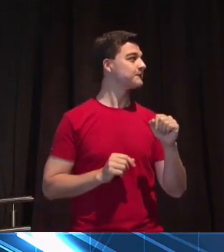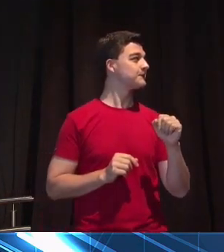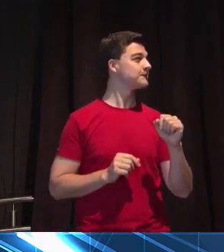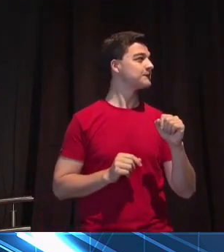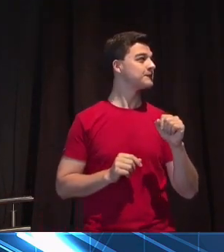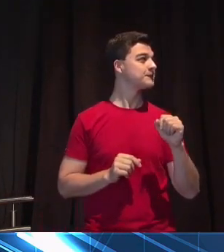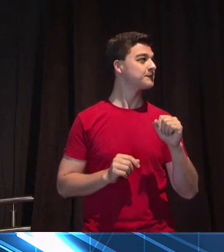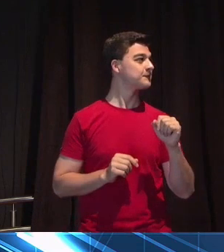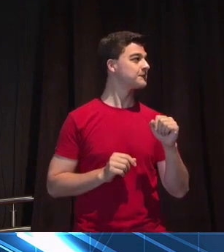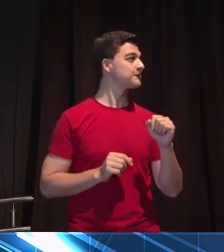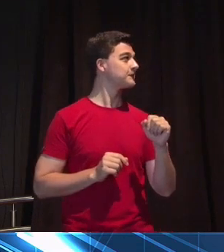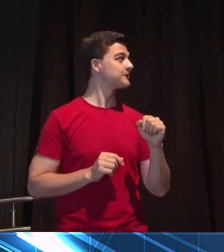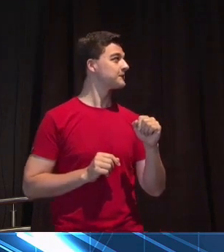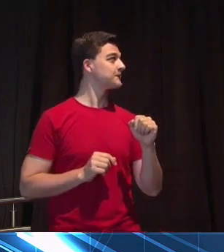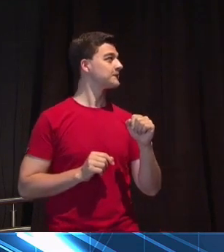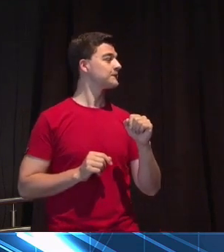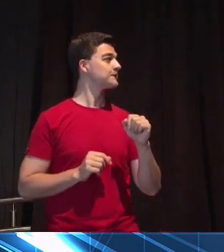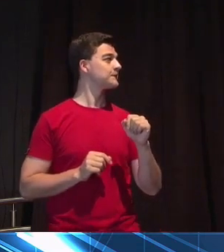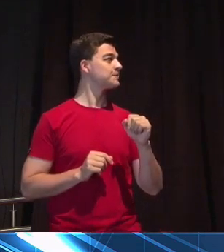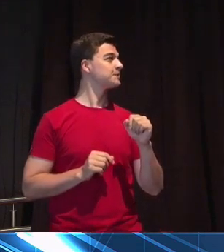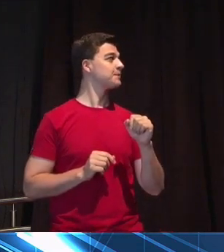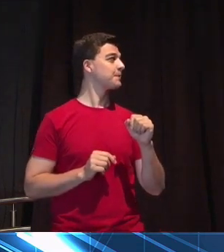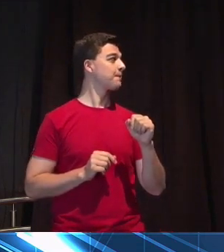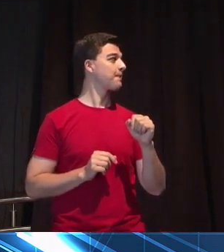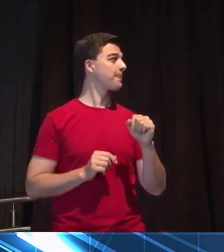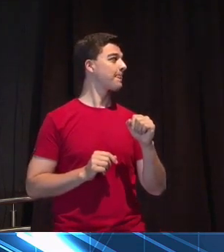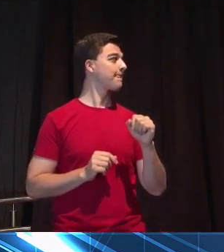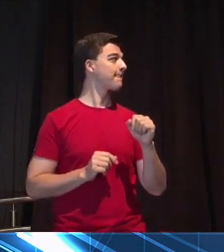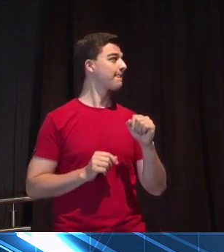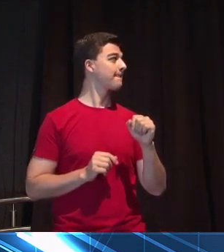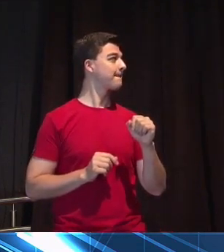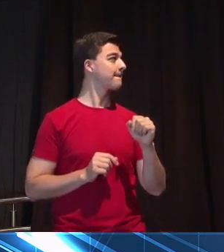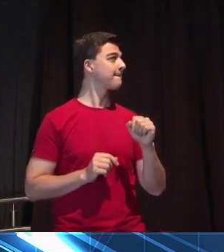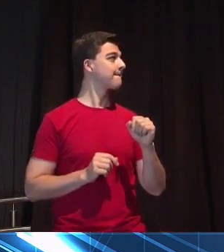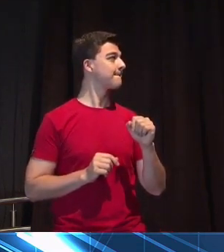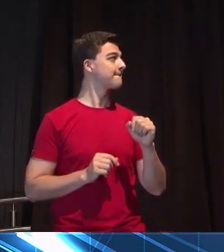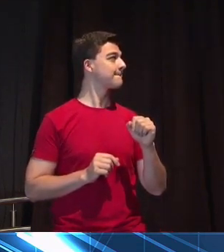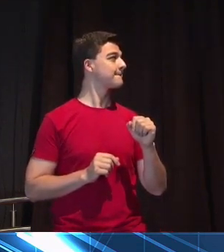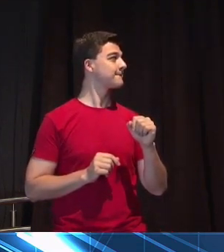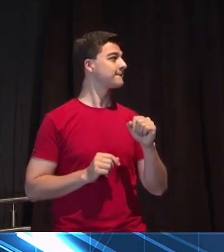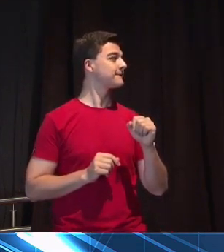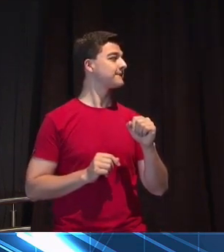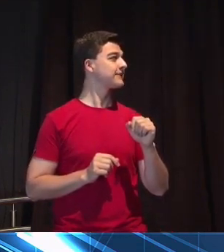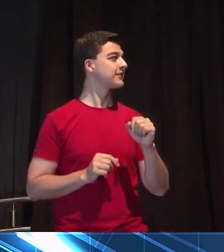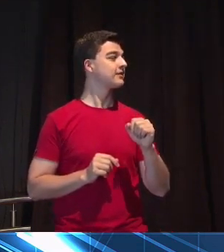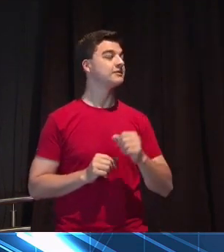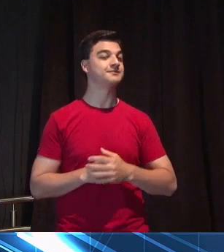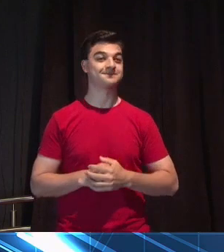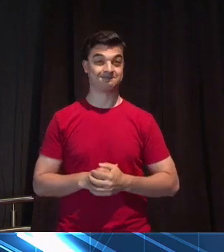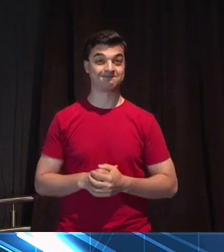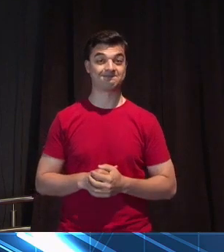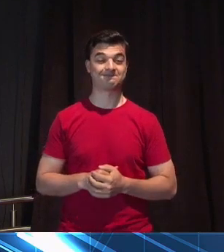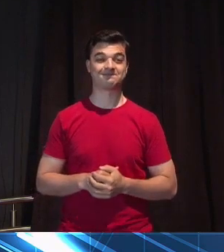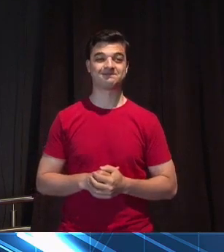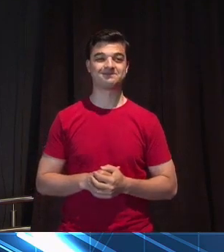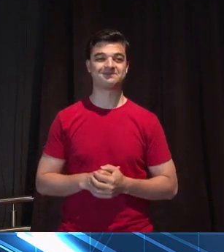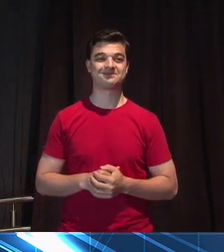todos assim sólido portas não é professor Então